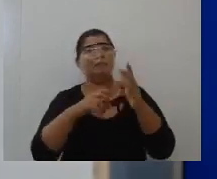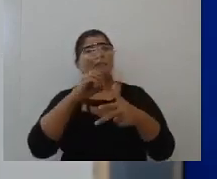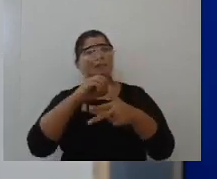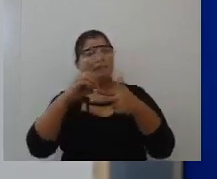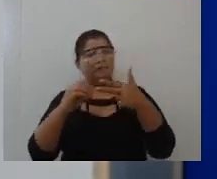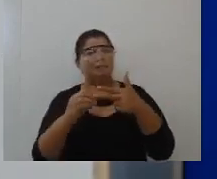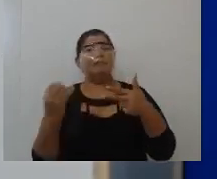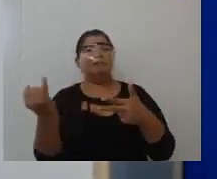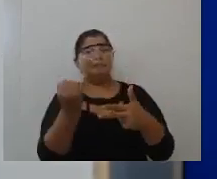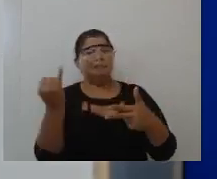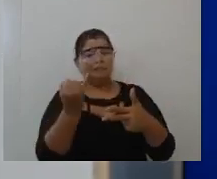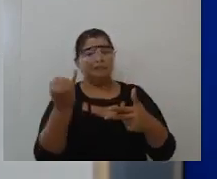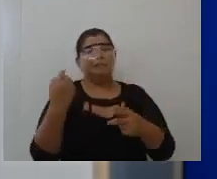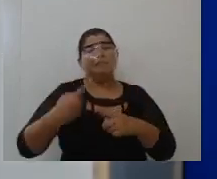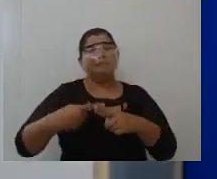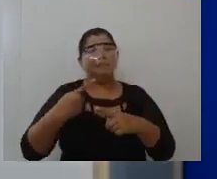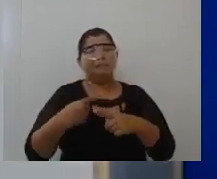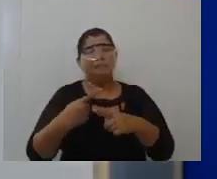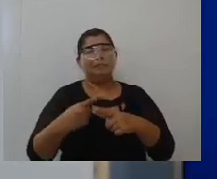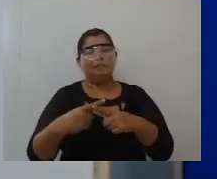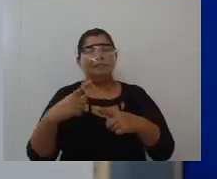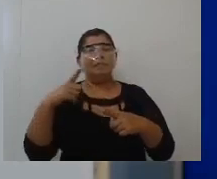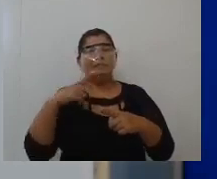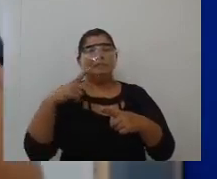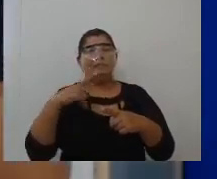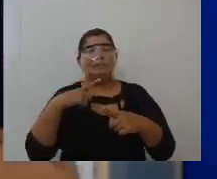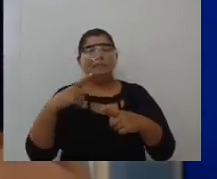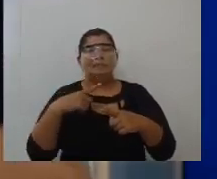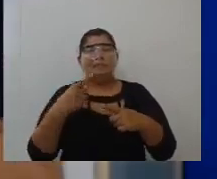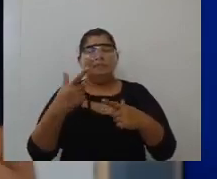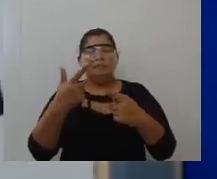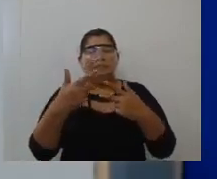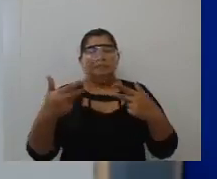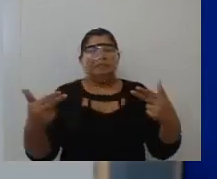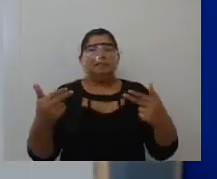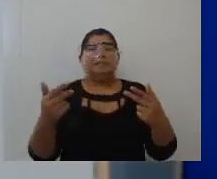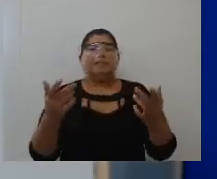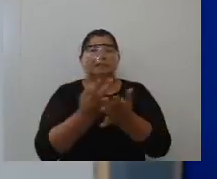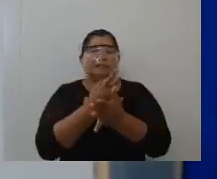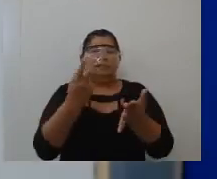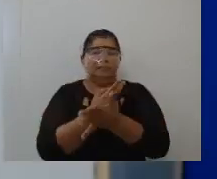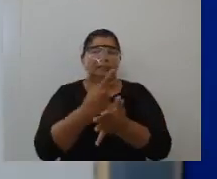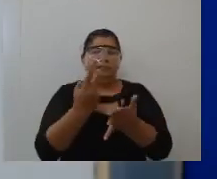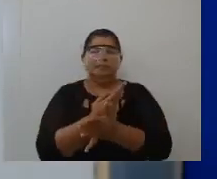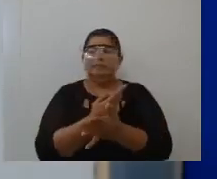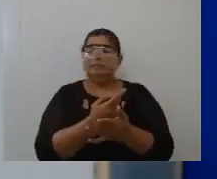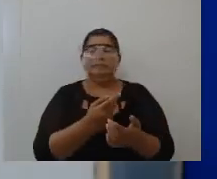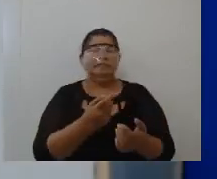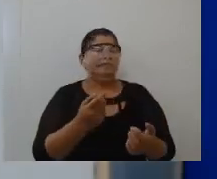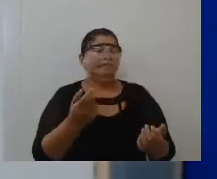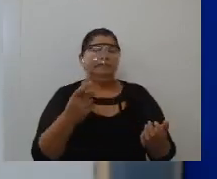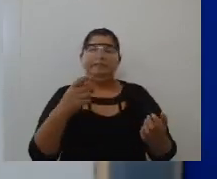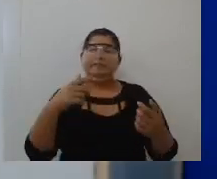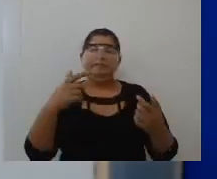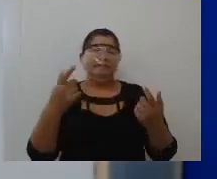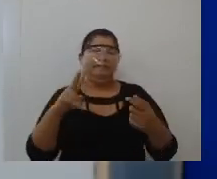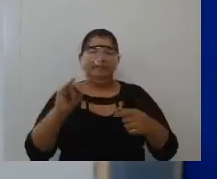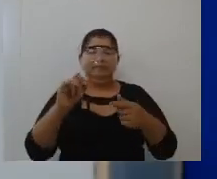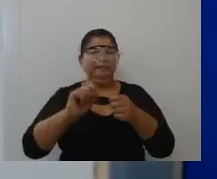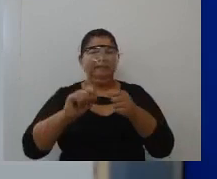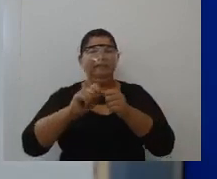super importante. Sabe por quê? Porque tem uma coisa que a gente comete um erro muito grave na hora da